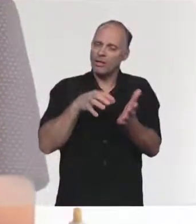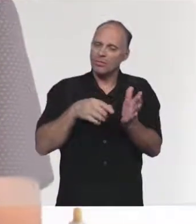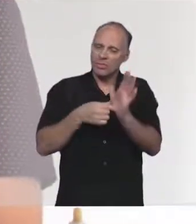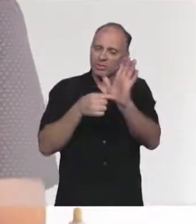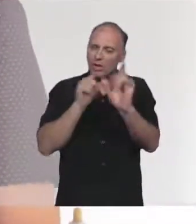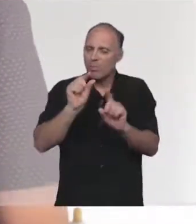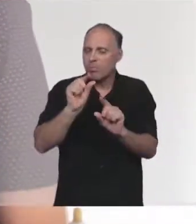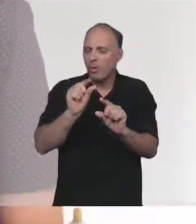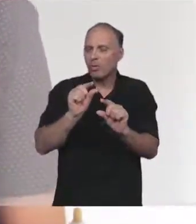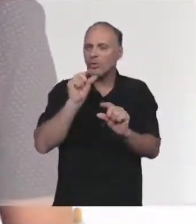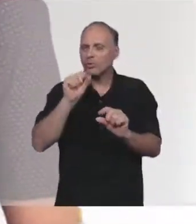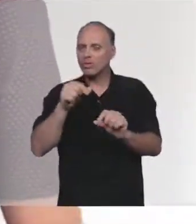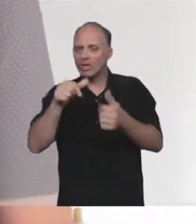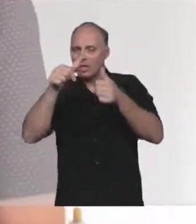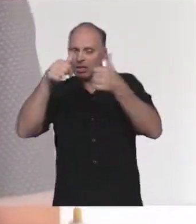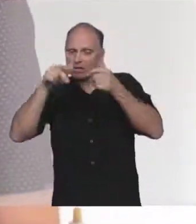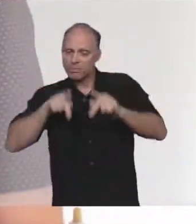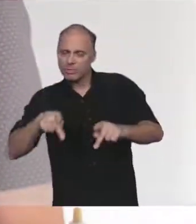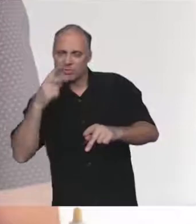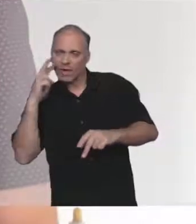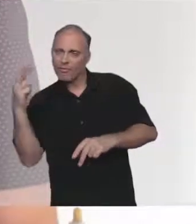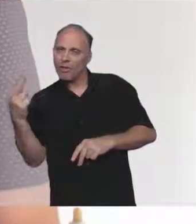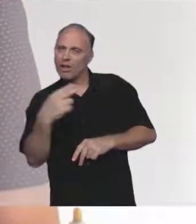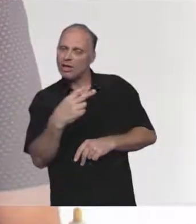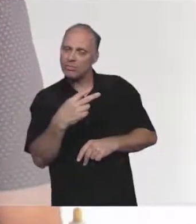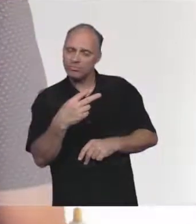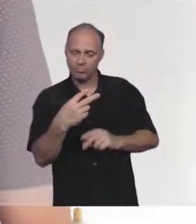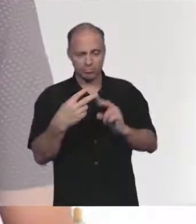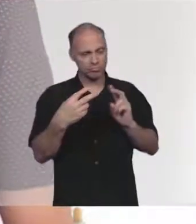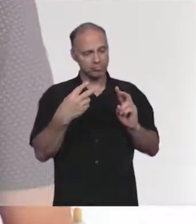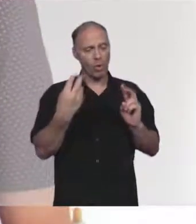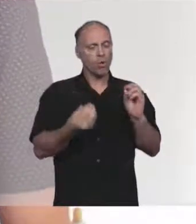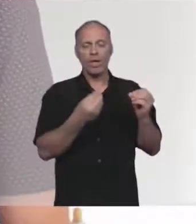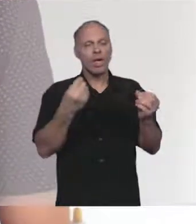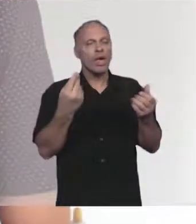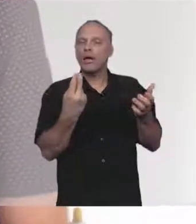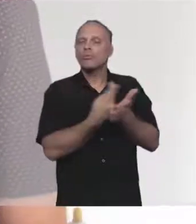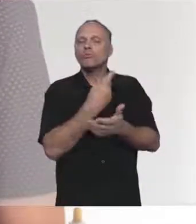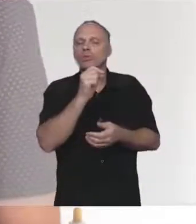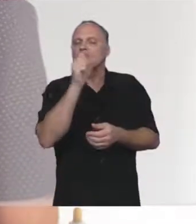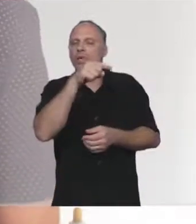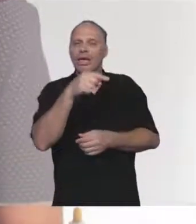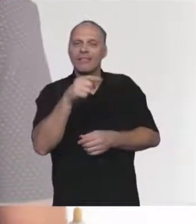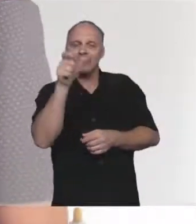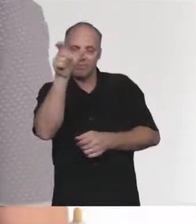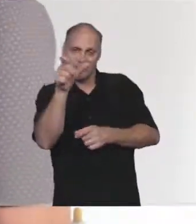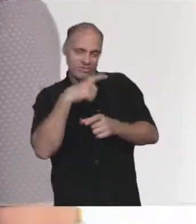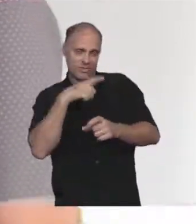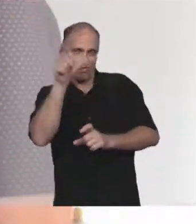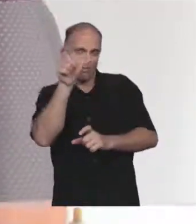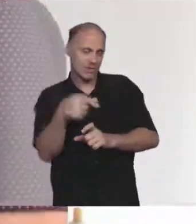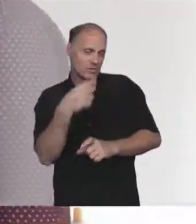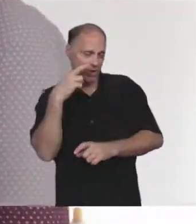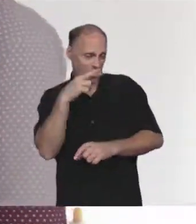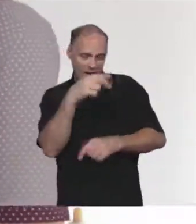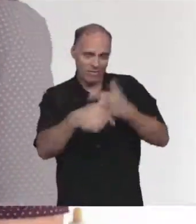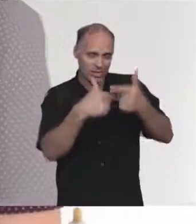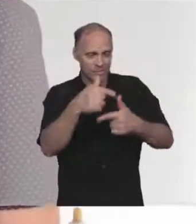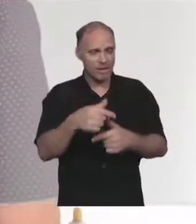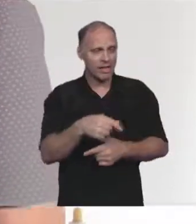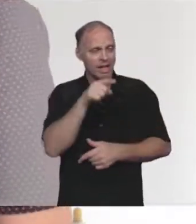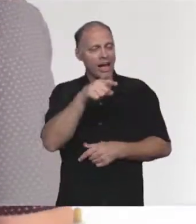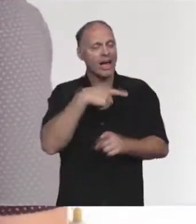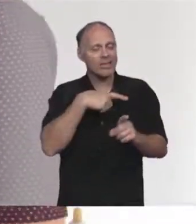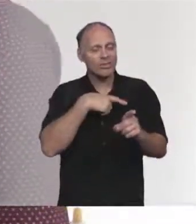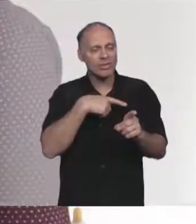eu espelhava um pouco o repertório de quem estava assistindo esse trabalho, né? Então, assim como tinham pessoas que viam um trabalho